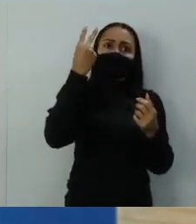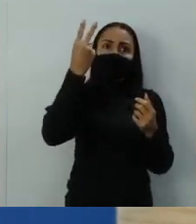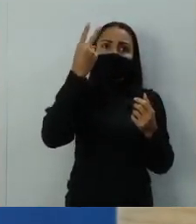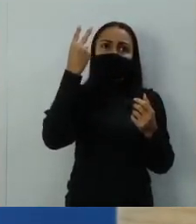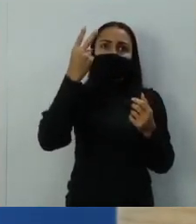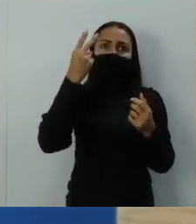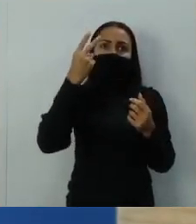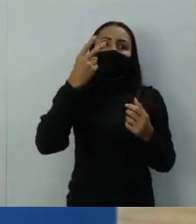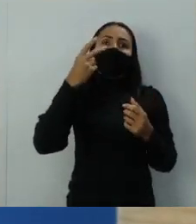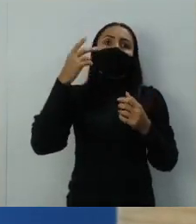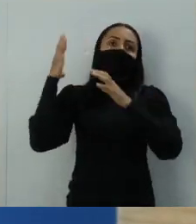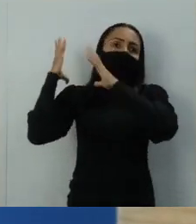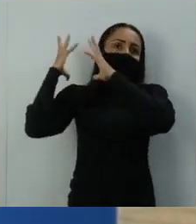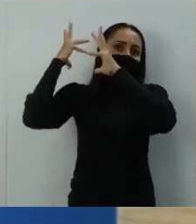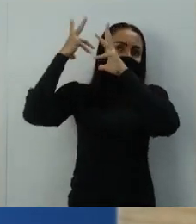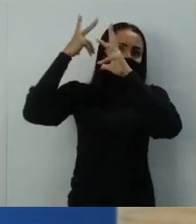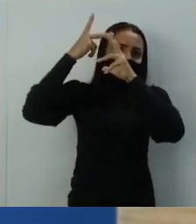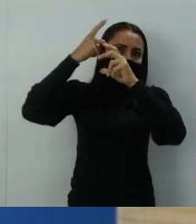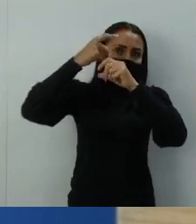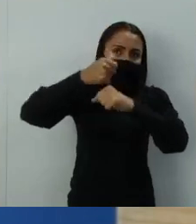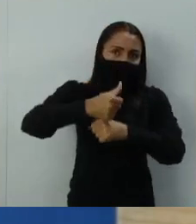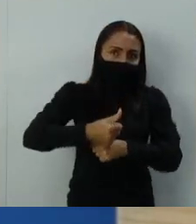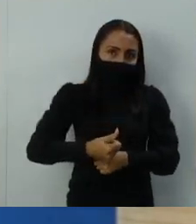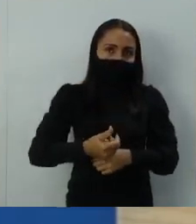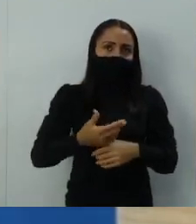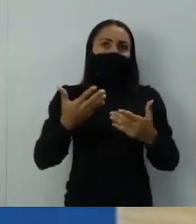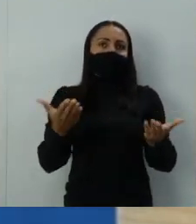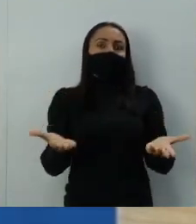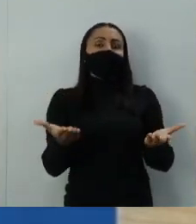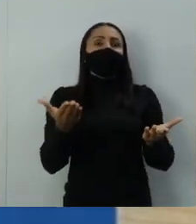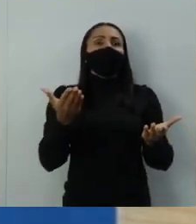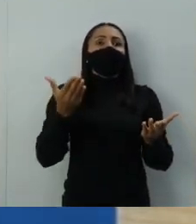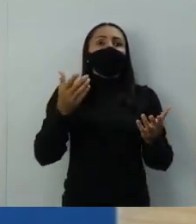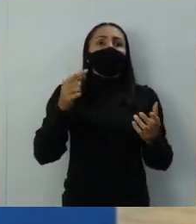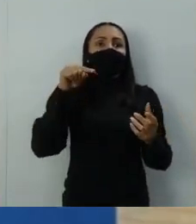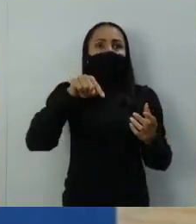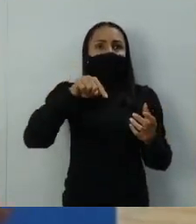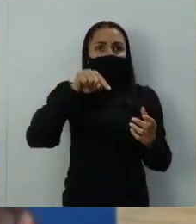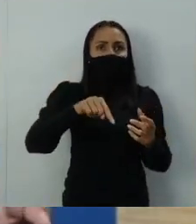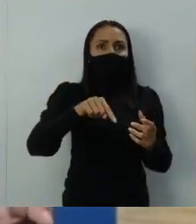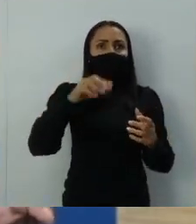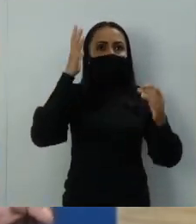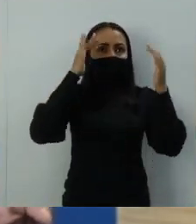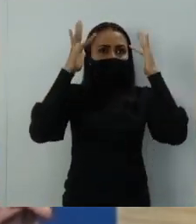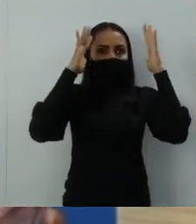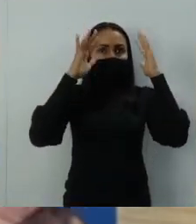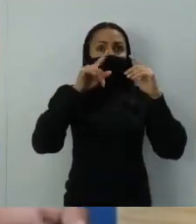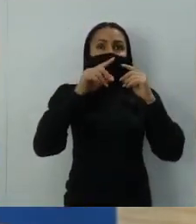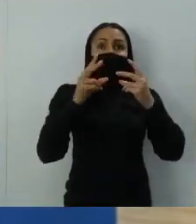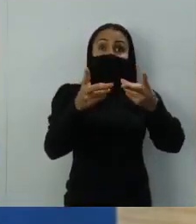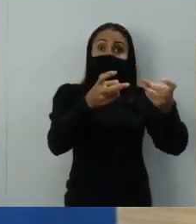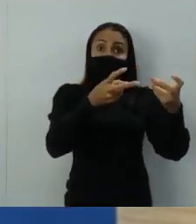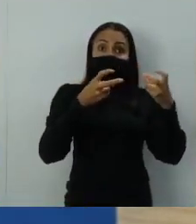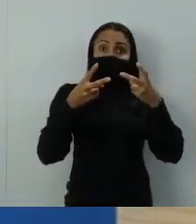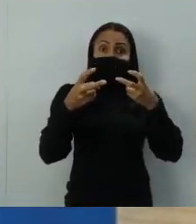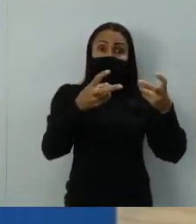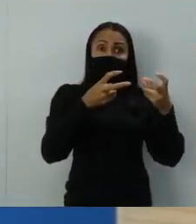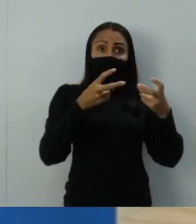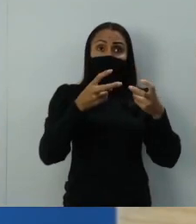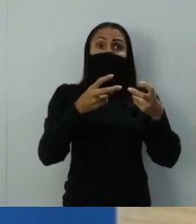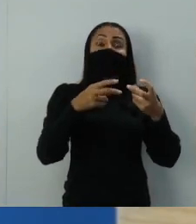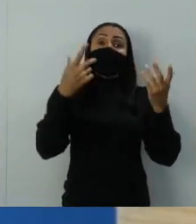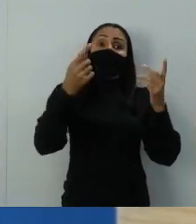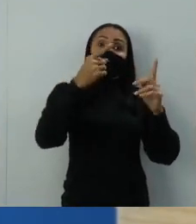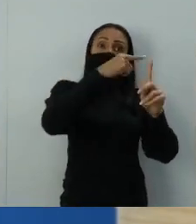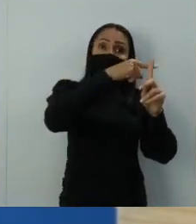para dentro das ideologias, aí você vai determinar se essa é uma ideologia negativa ou é uma